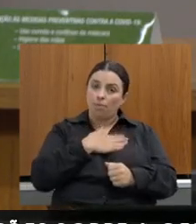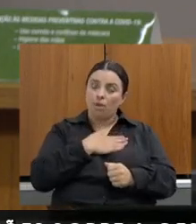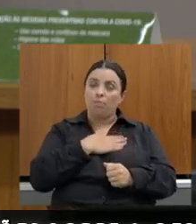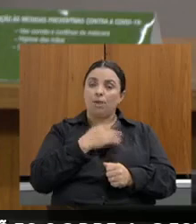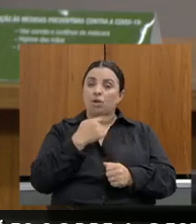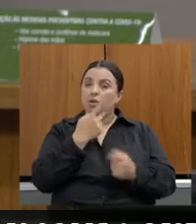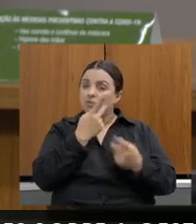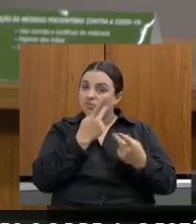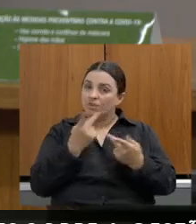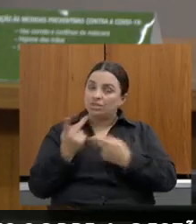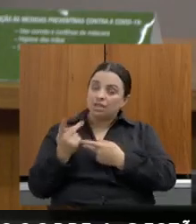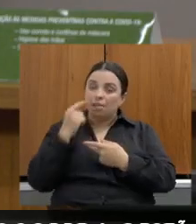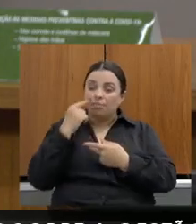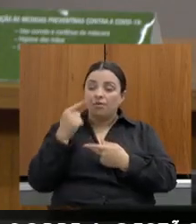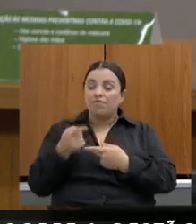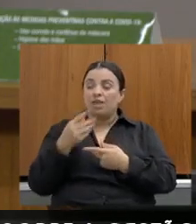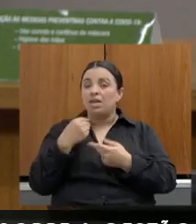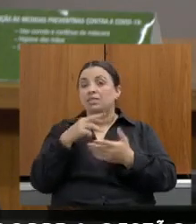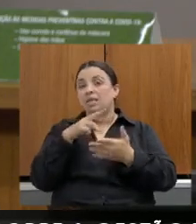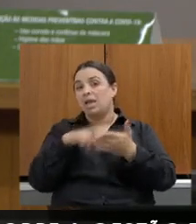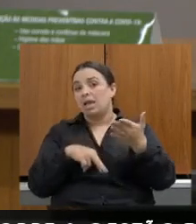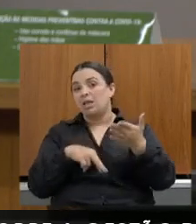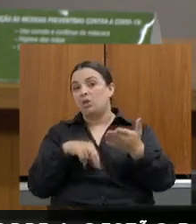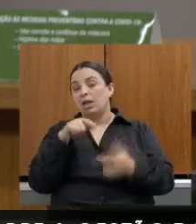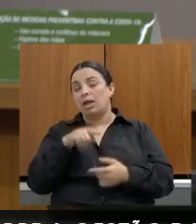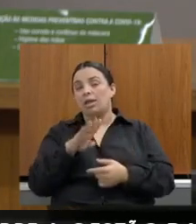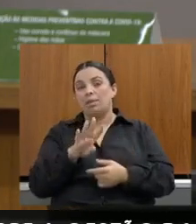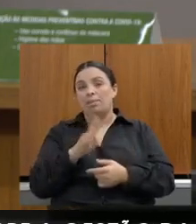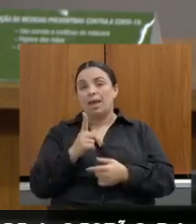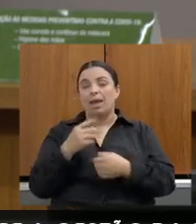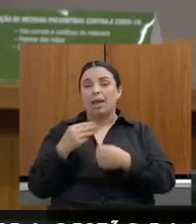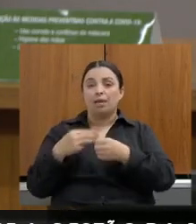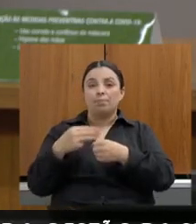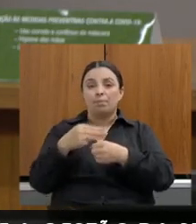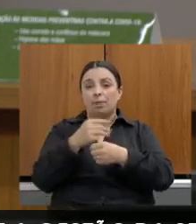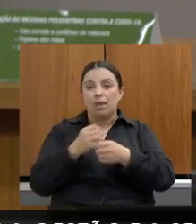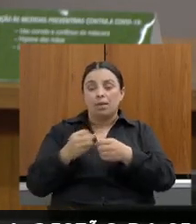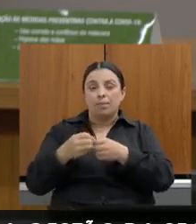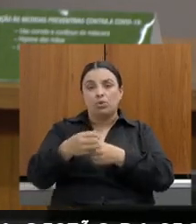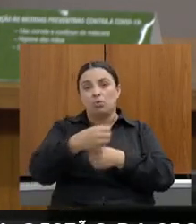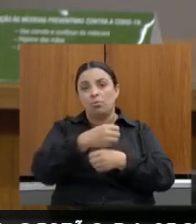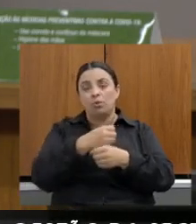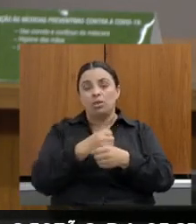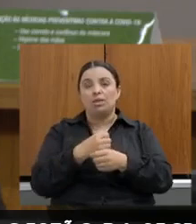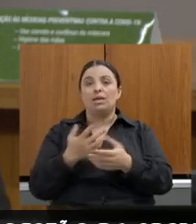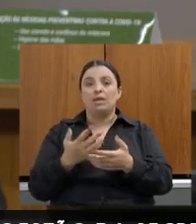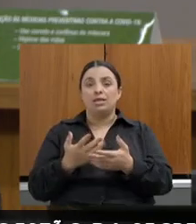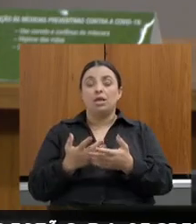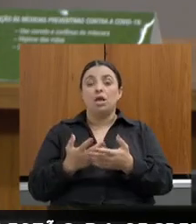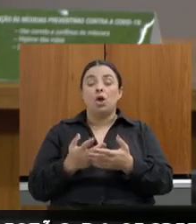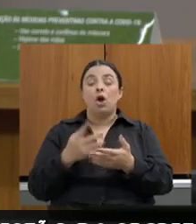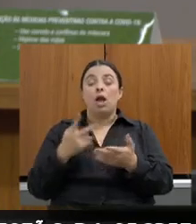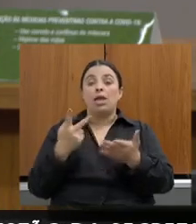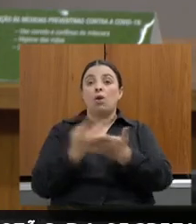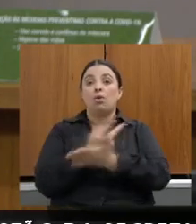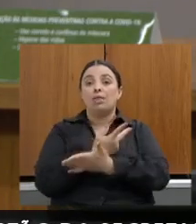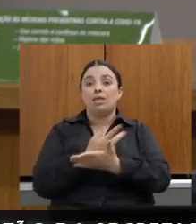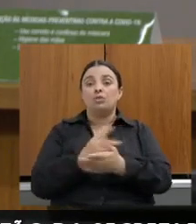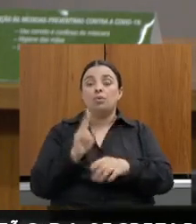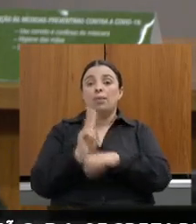fazermos a visita juntos aqui em Belo Horizonte a região metropolitana em qualquer cidade que está o plantão digital